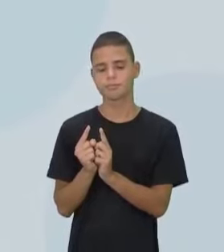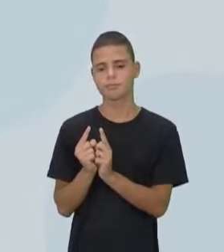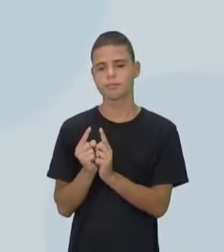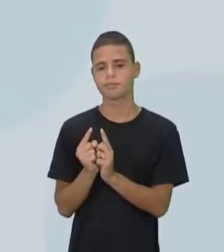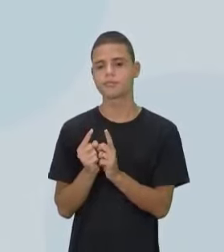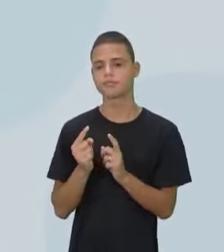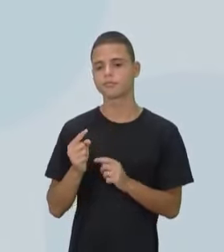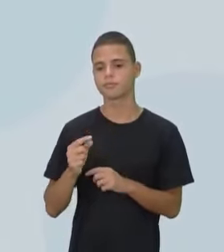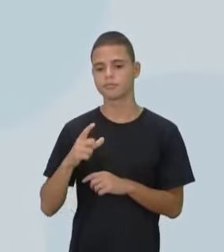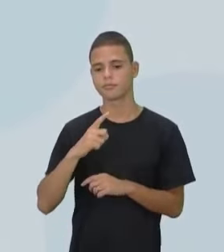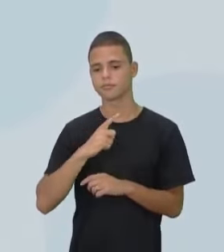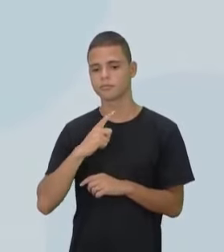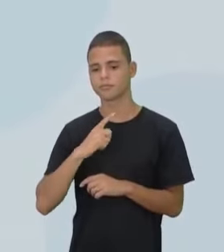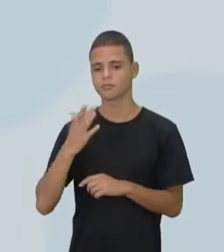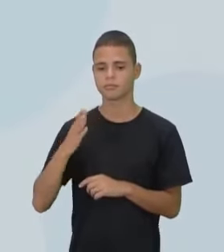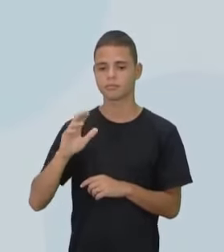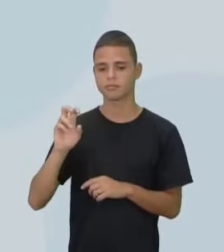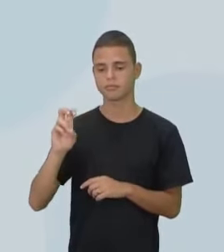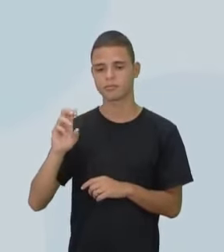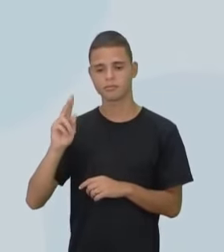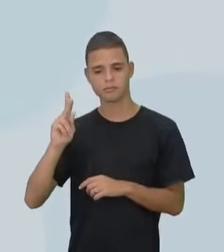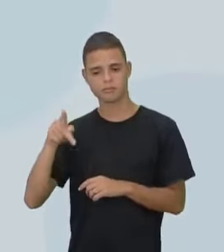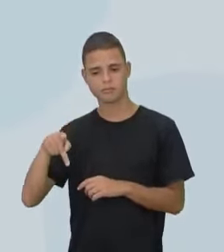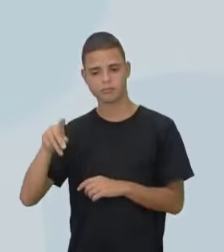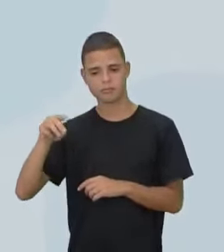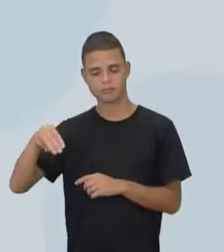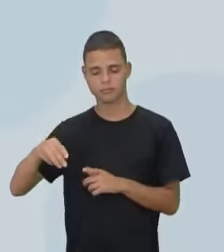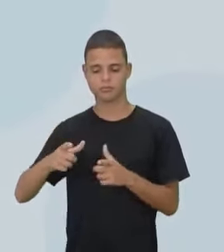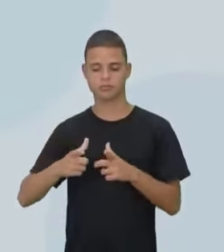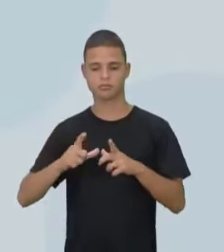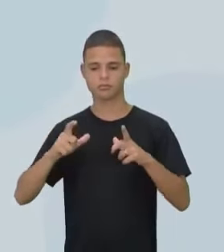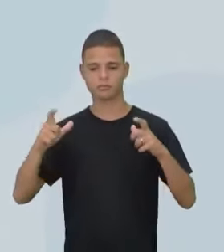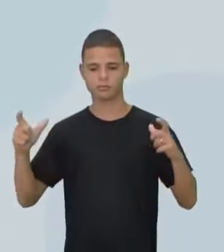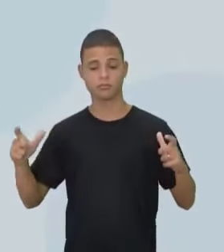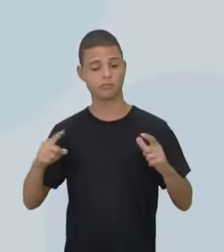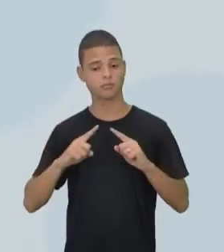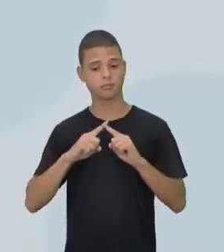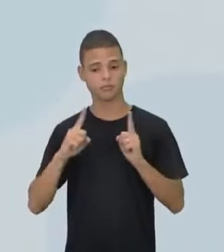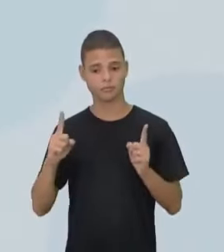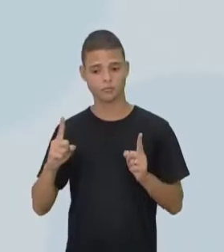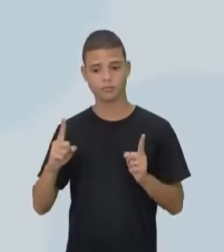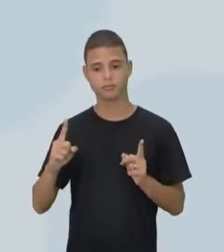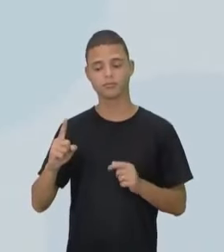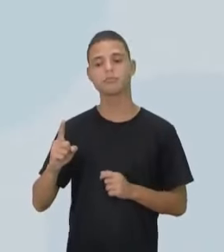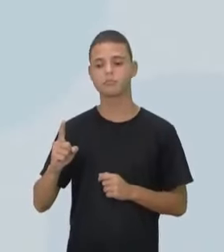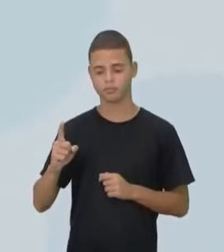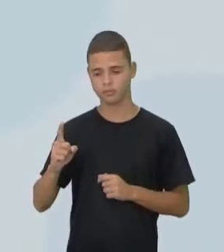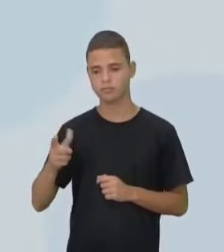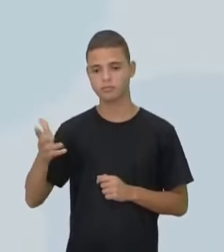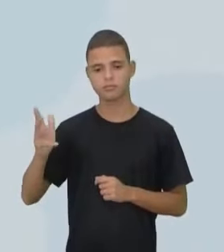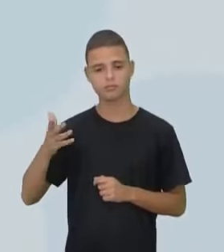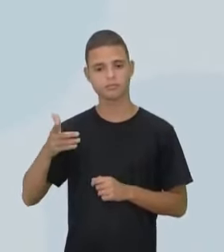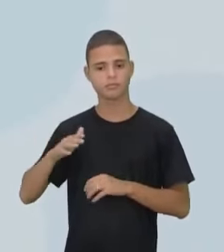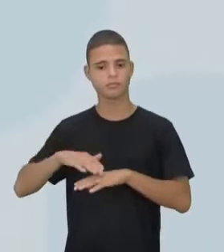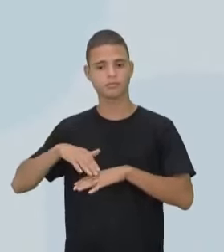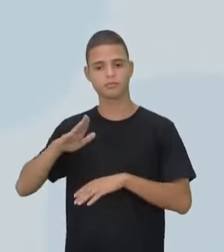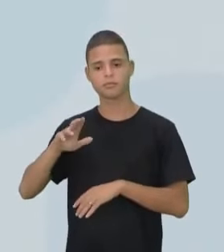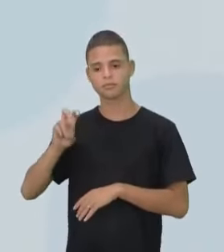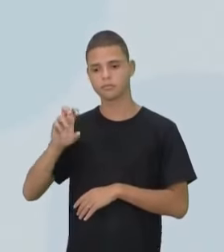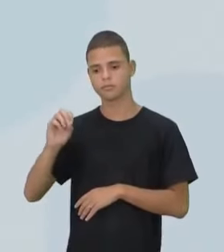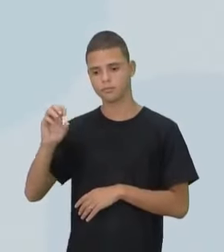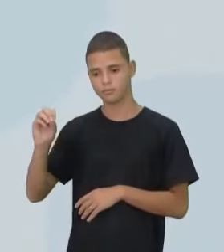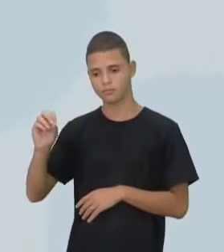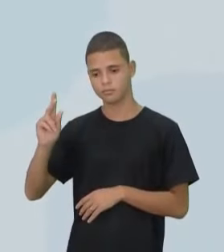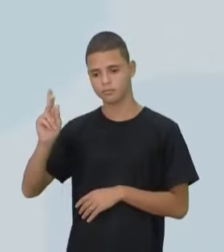tornado F5 ele tem até 5 km de diâmetro, só que as velocidades são muito maiores. Né? Ele pode atingir até